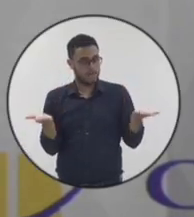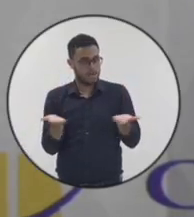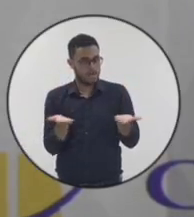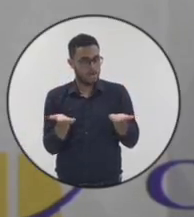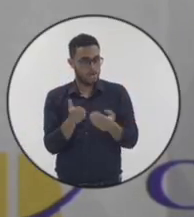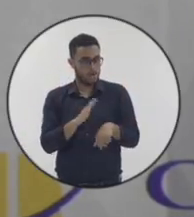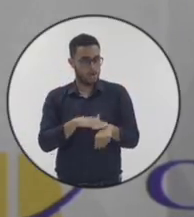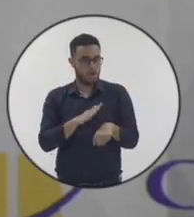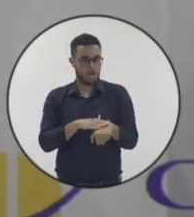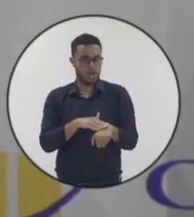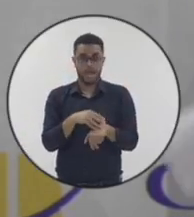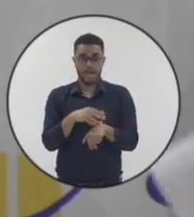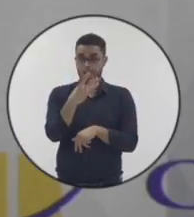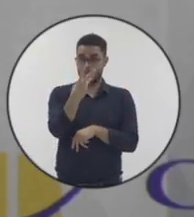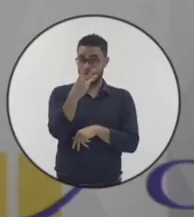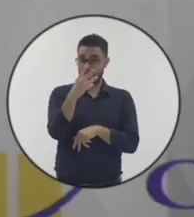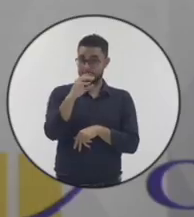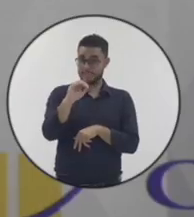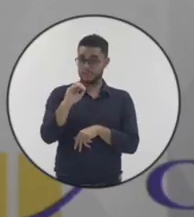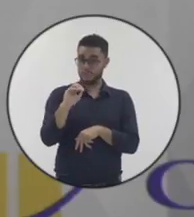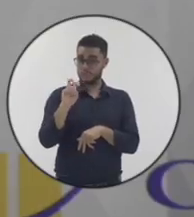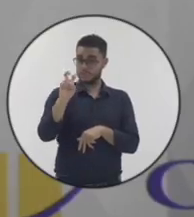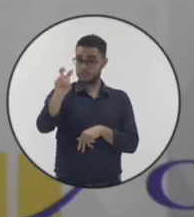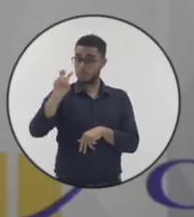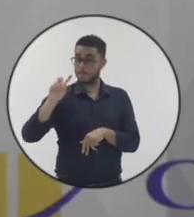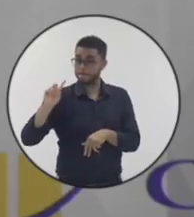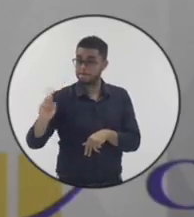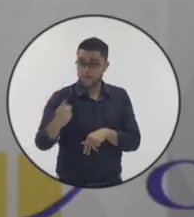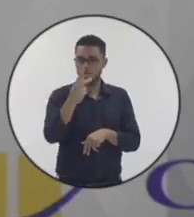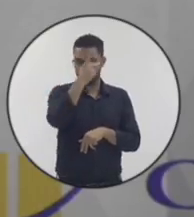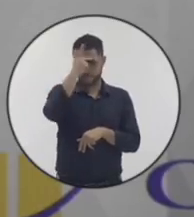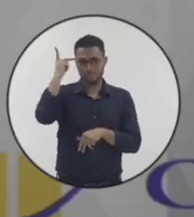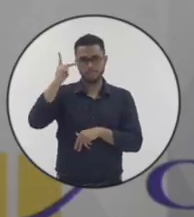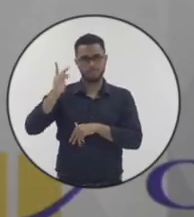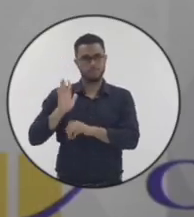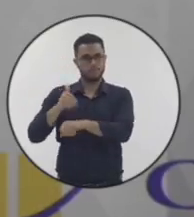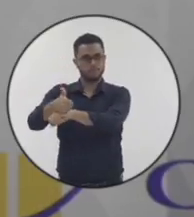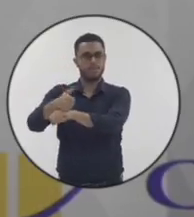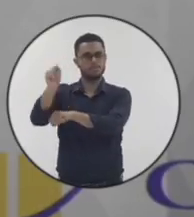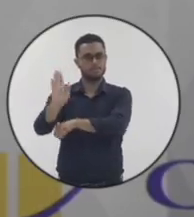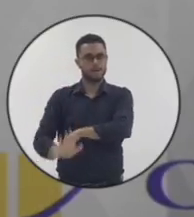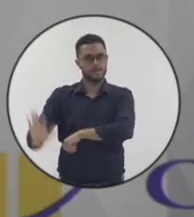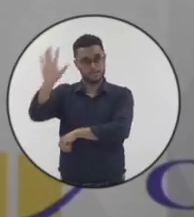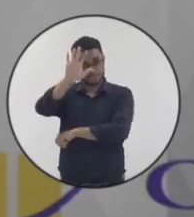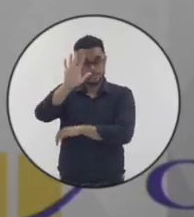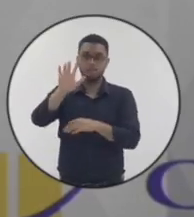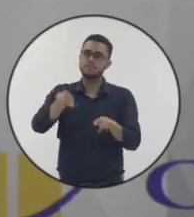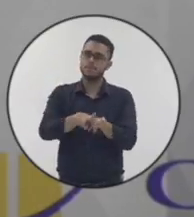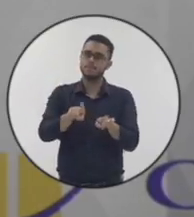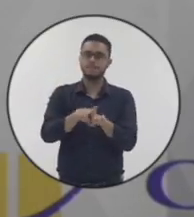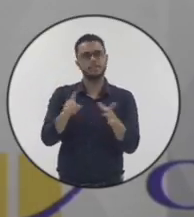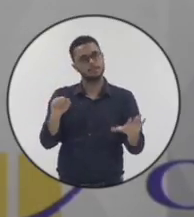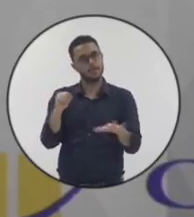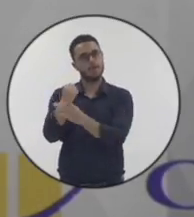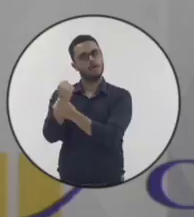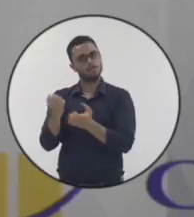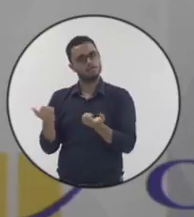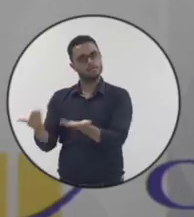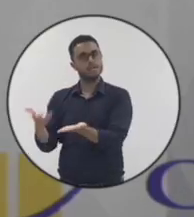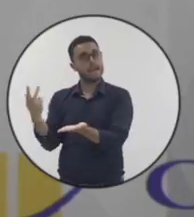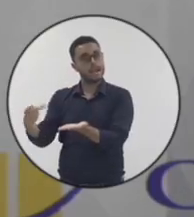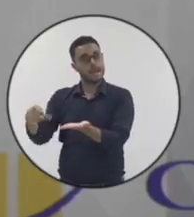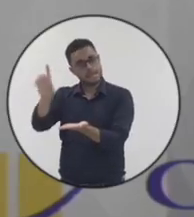momento 305 mil profissionais no Brasil, mas que ela também sirva na garantia de direitos dessas mesmas